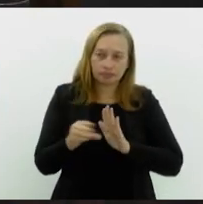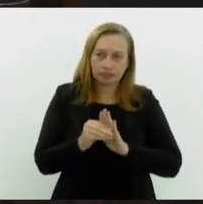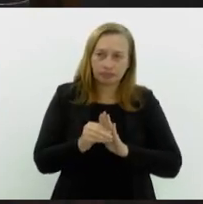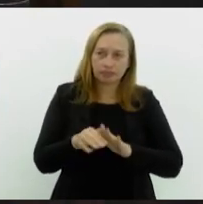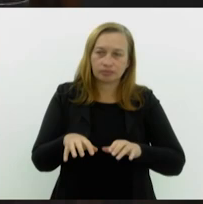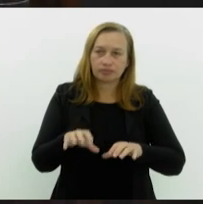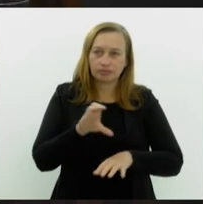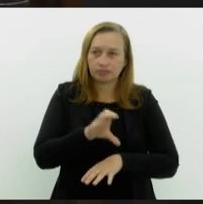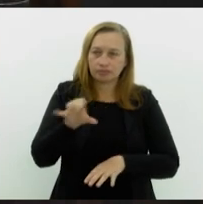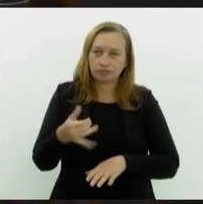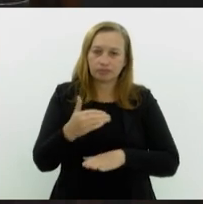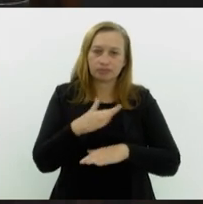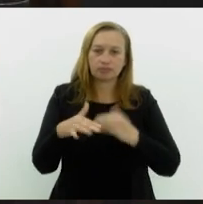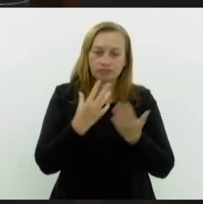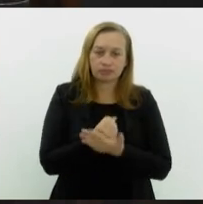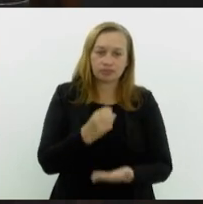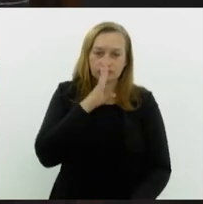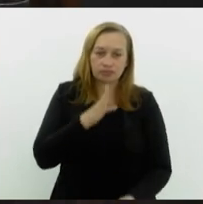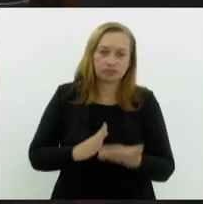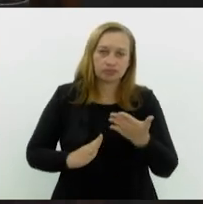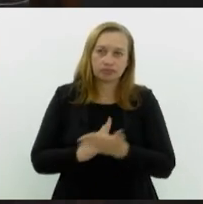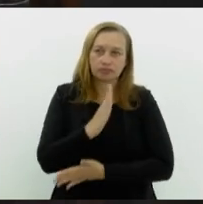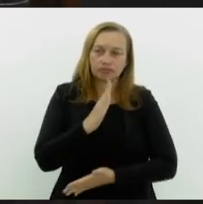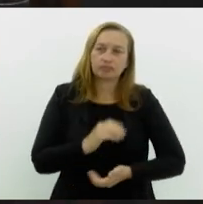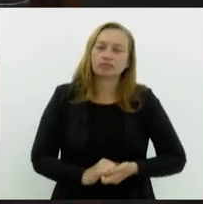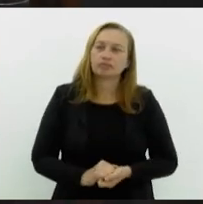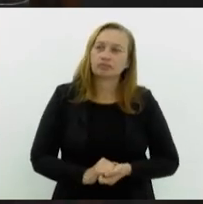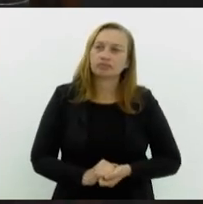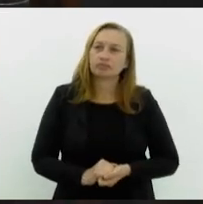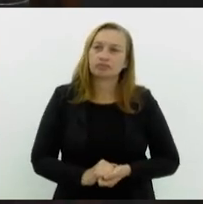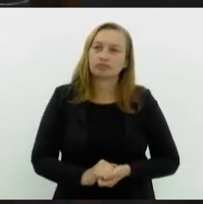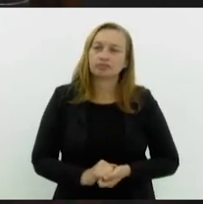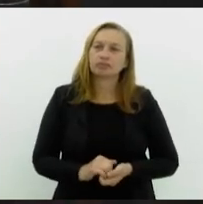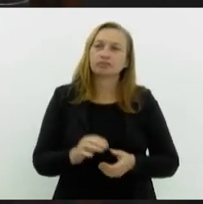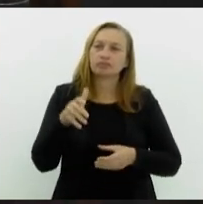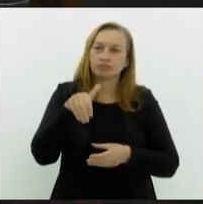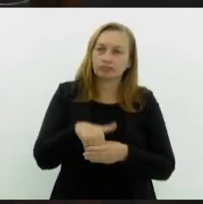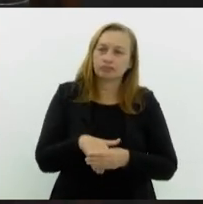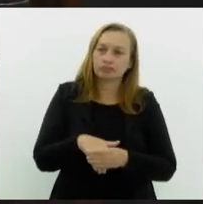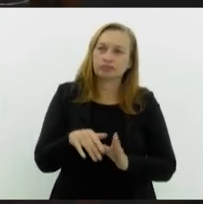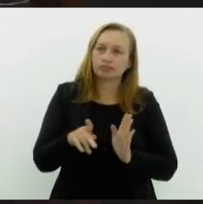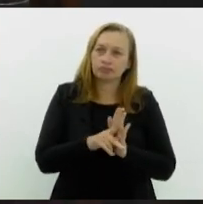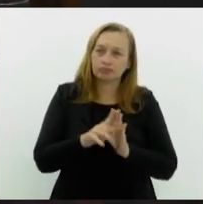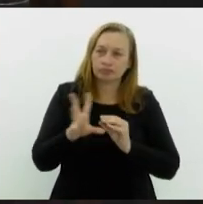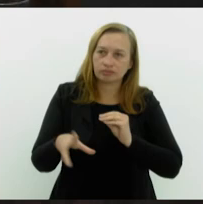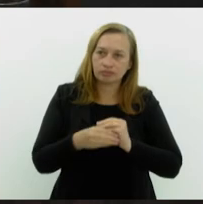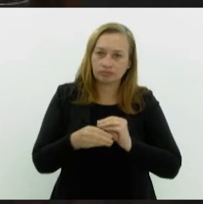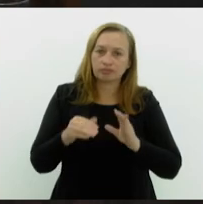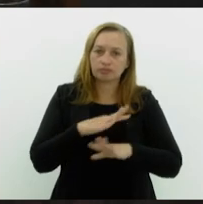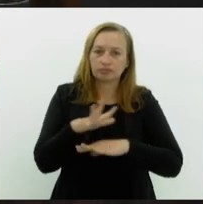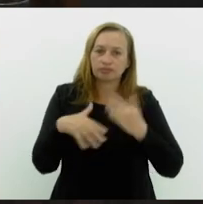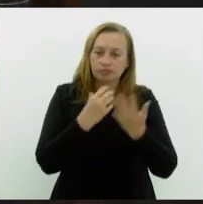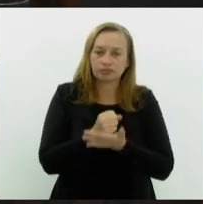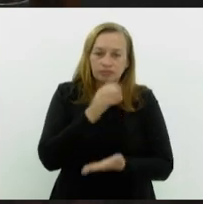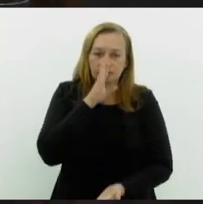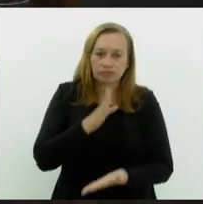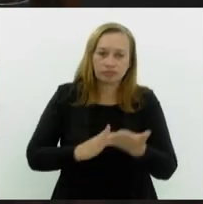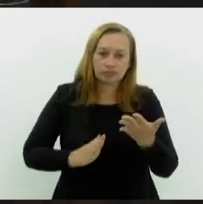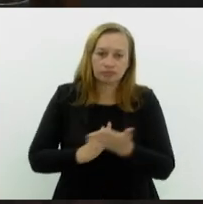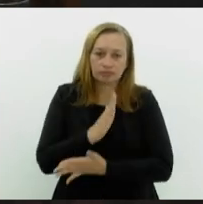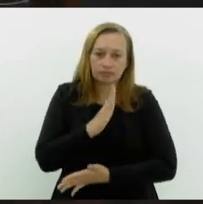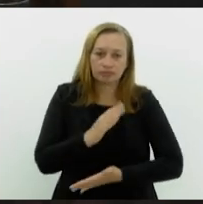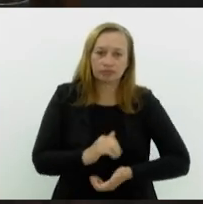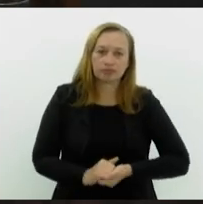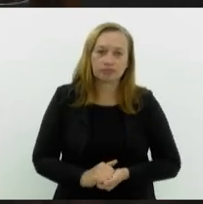CCJ. Senhores que aprovam, permaneçam como estão. Aprovado. Em votação, o projeto assim emendado. Senhores que aprovam, permaneçam como